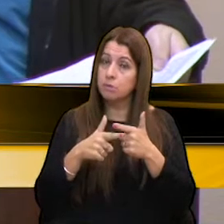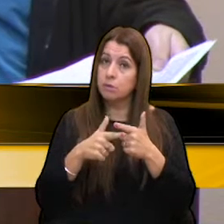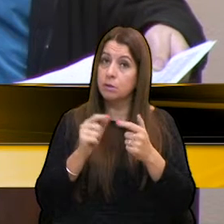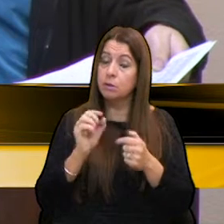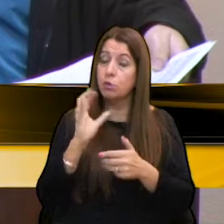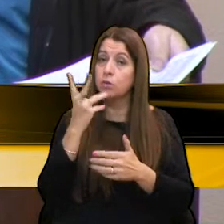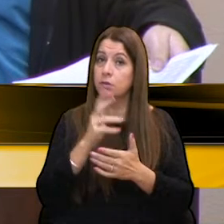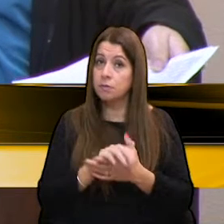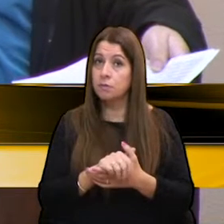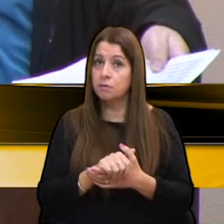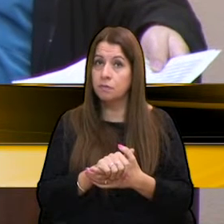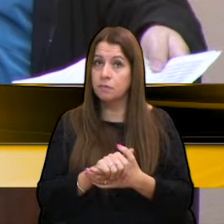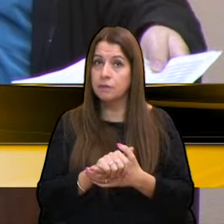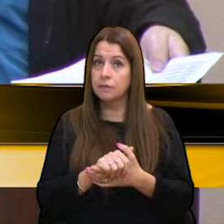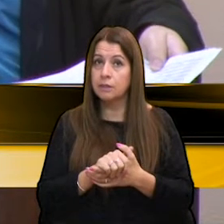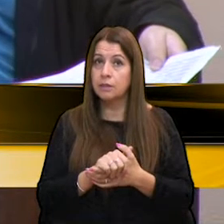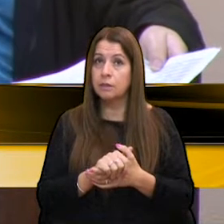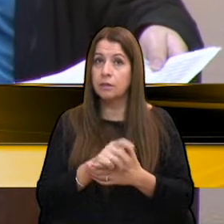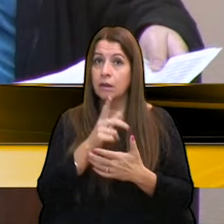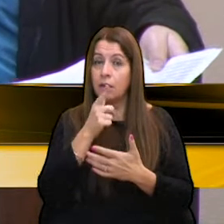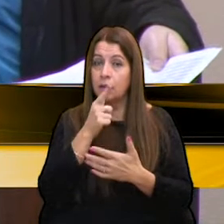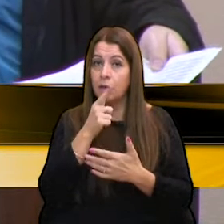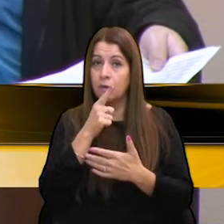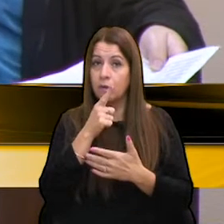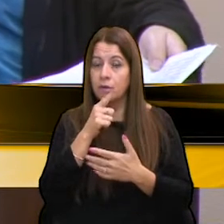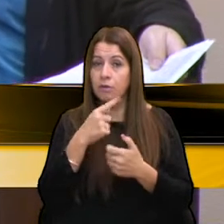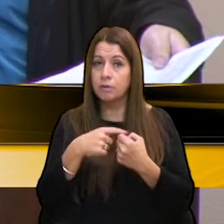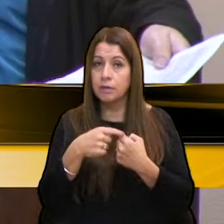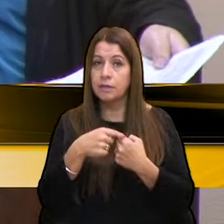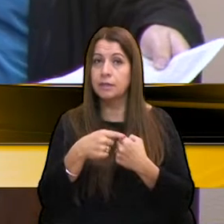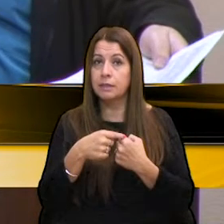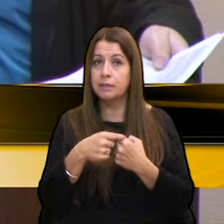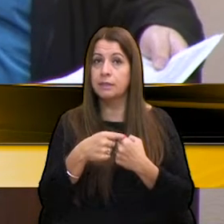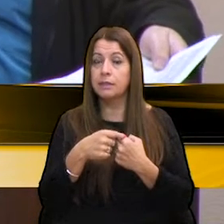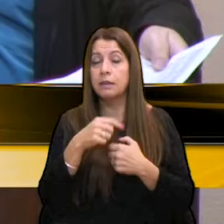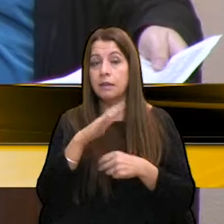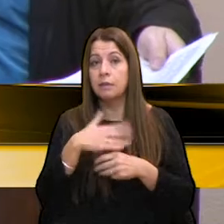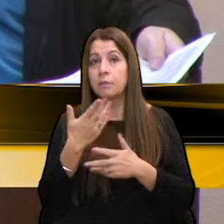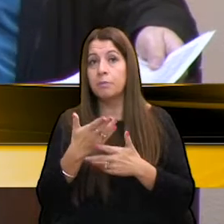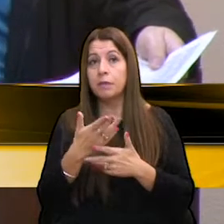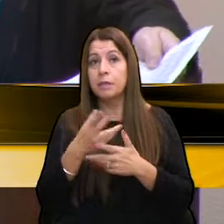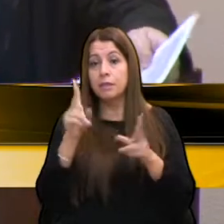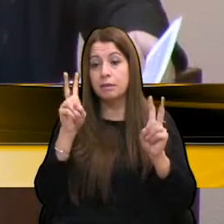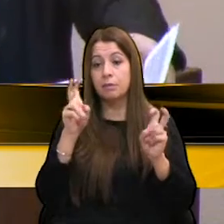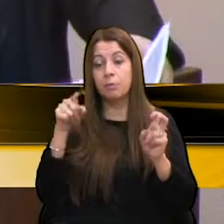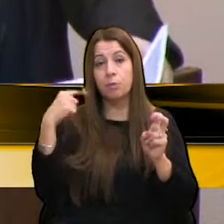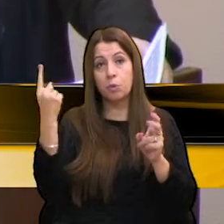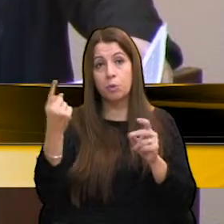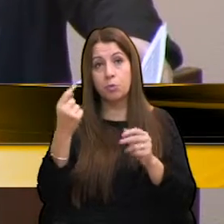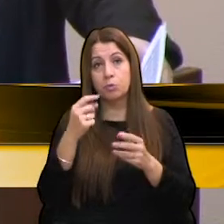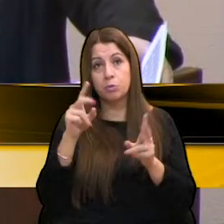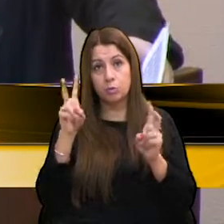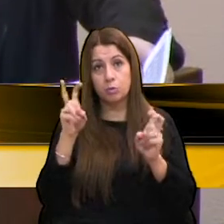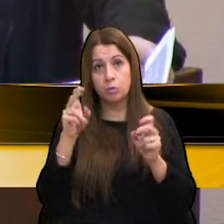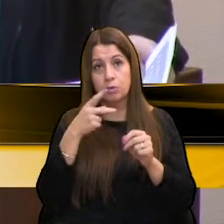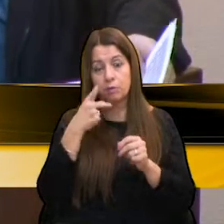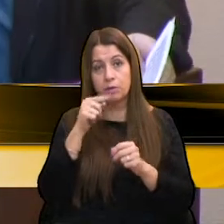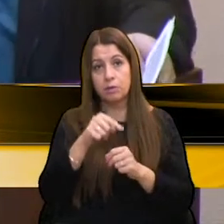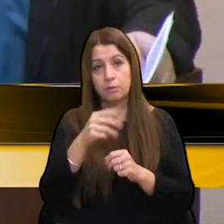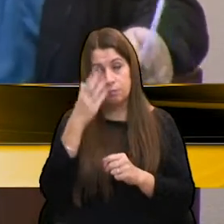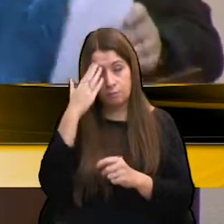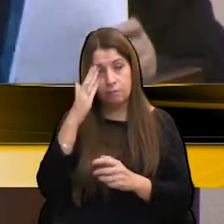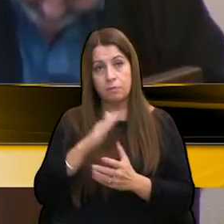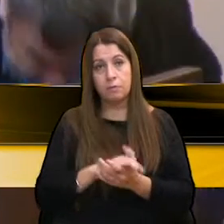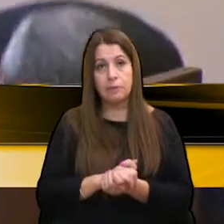estão acontecendo com o abastecimento de água na cidade. Mas aí é tema para outros assuntos que nós vamos levantar aqui.